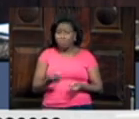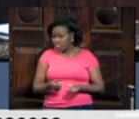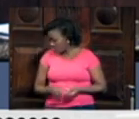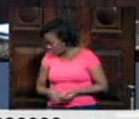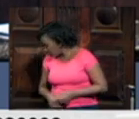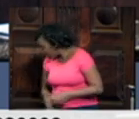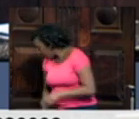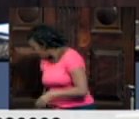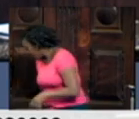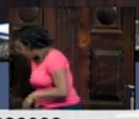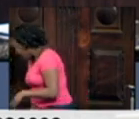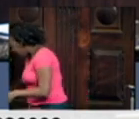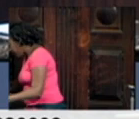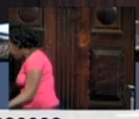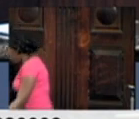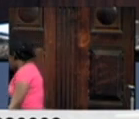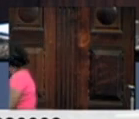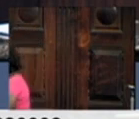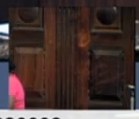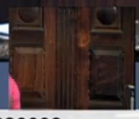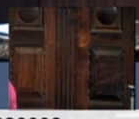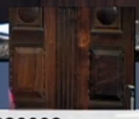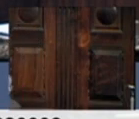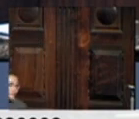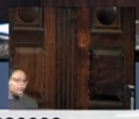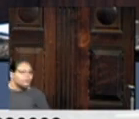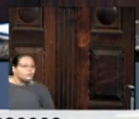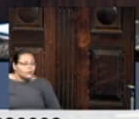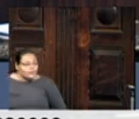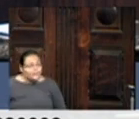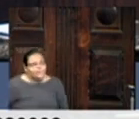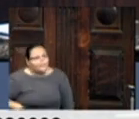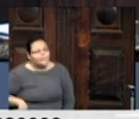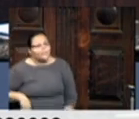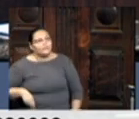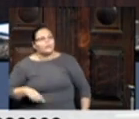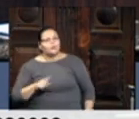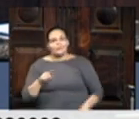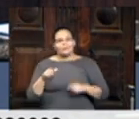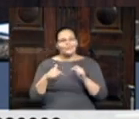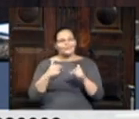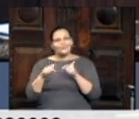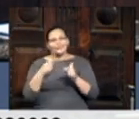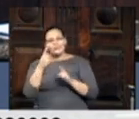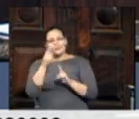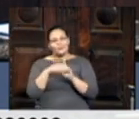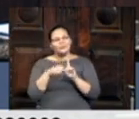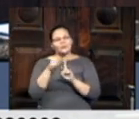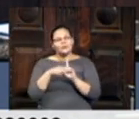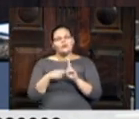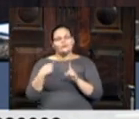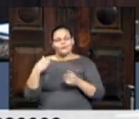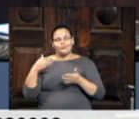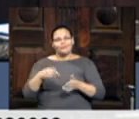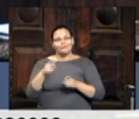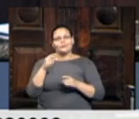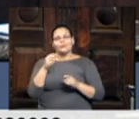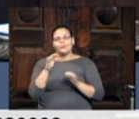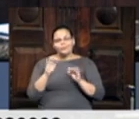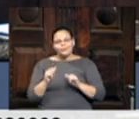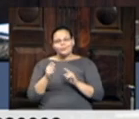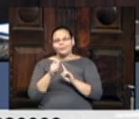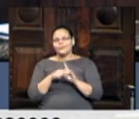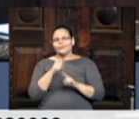não existe recursos para pagar aqueles que trabalharam durante o mês inteiro e chega no final do mês não